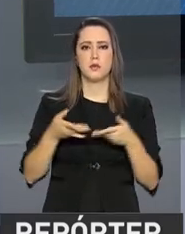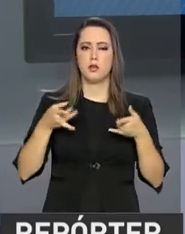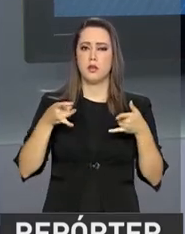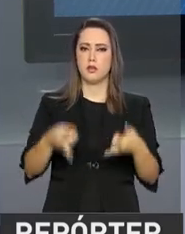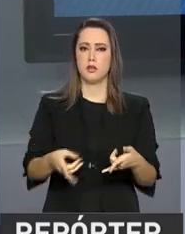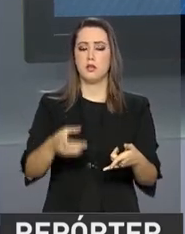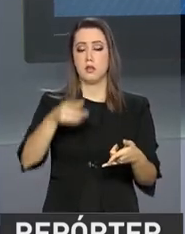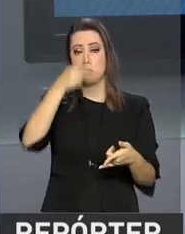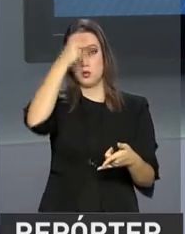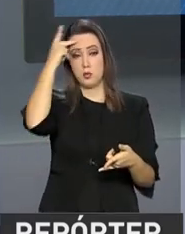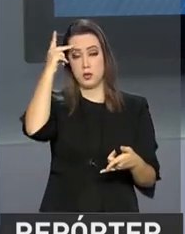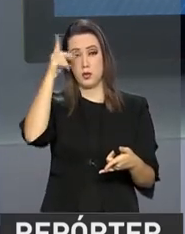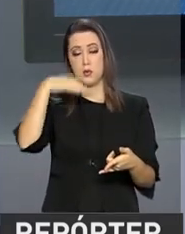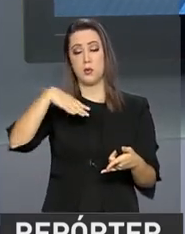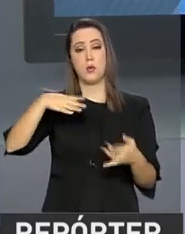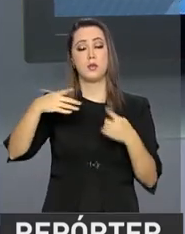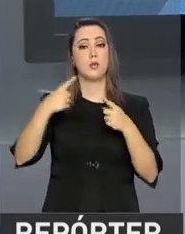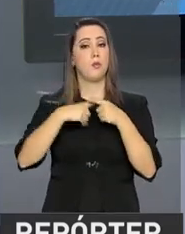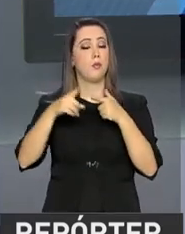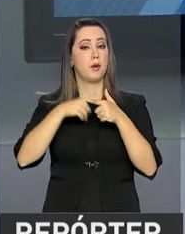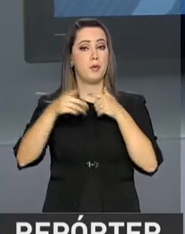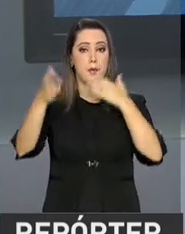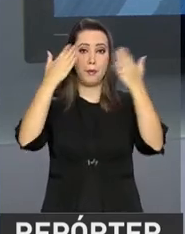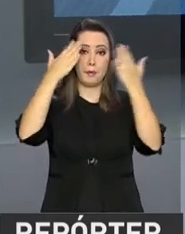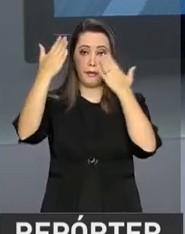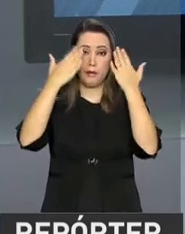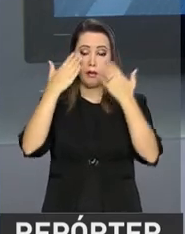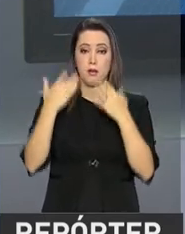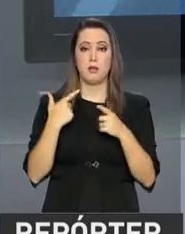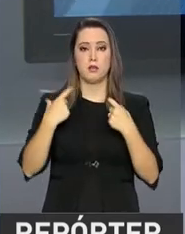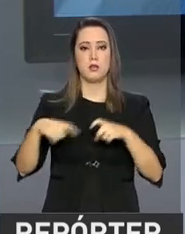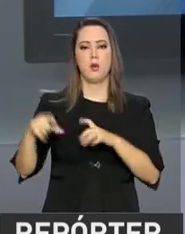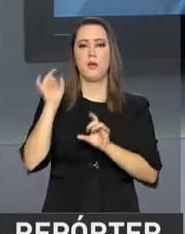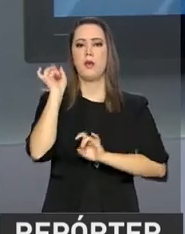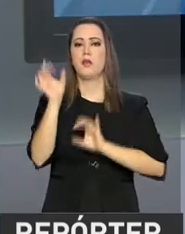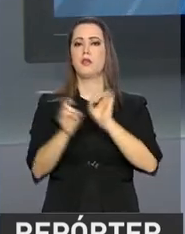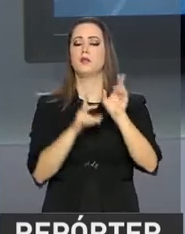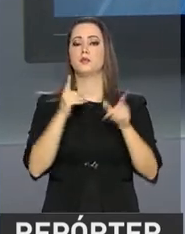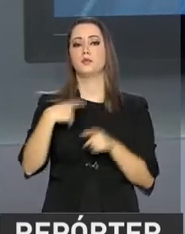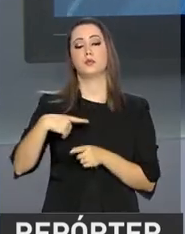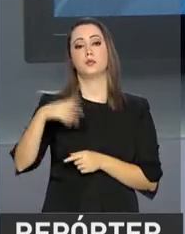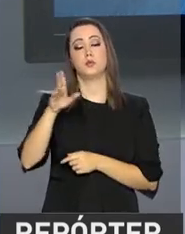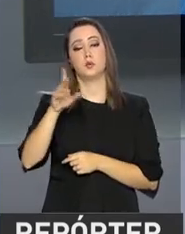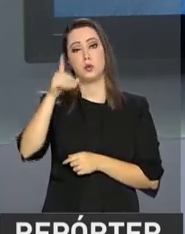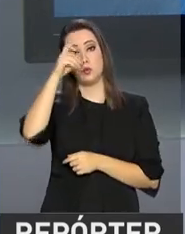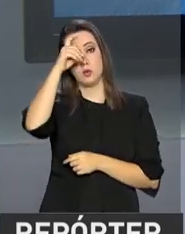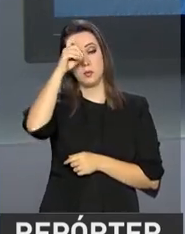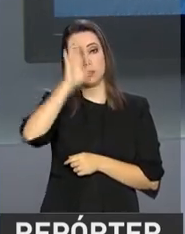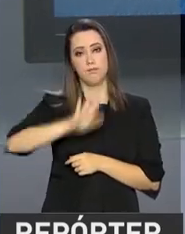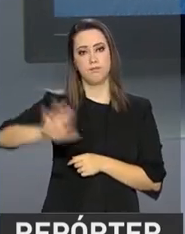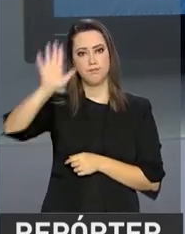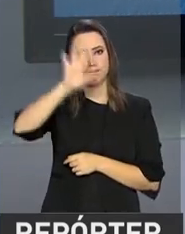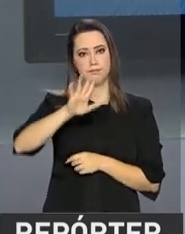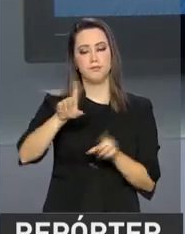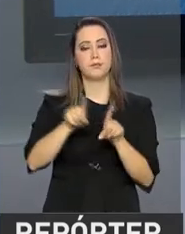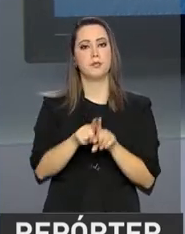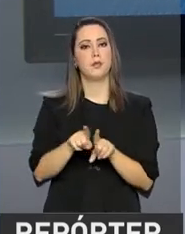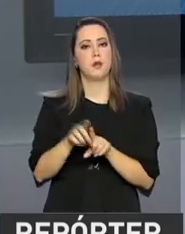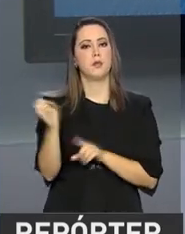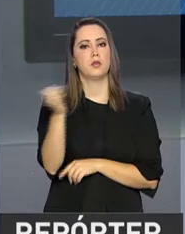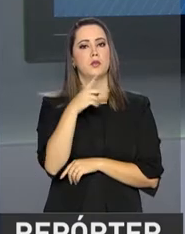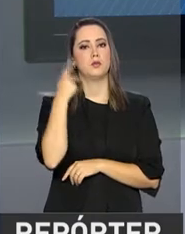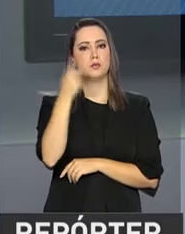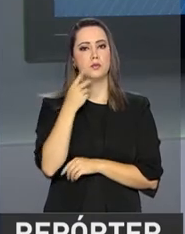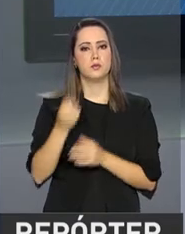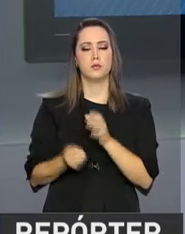com quadros mentais agudos enfermarias especializadas nos hospitais gerais a nova política também prevê a criação